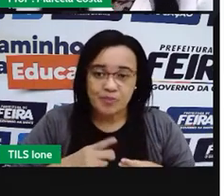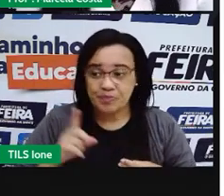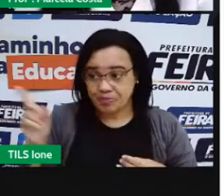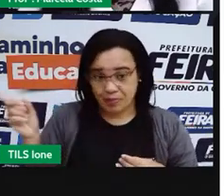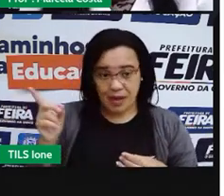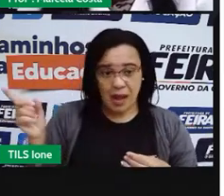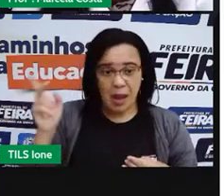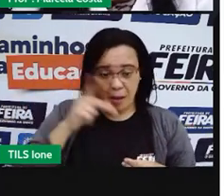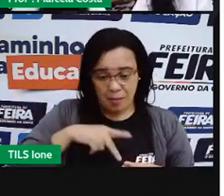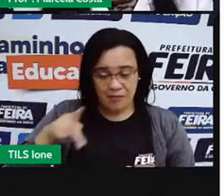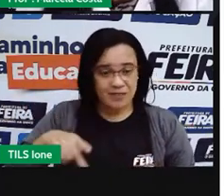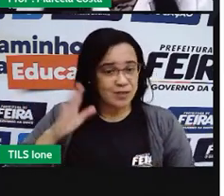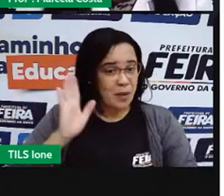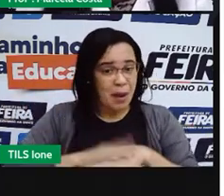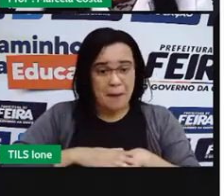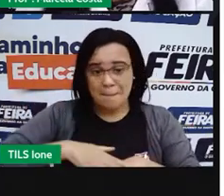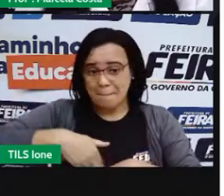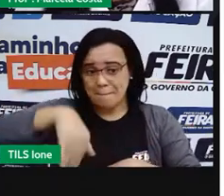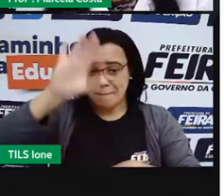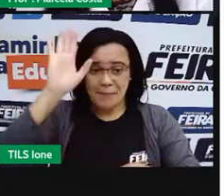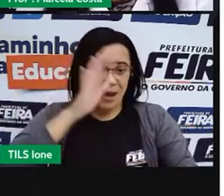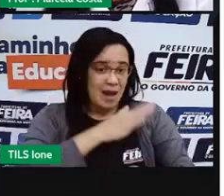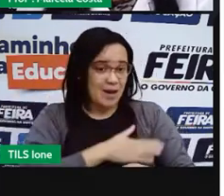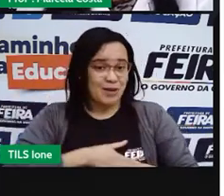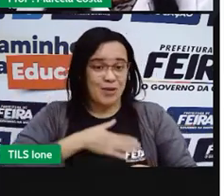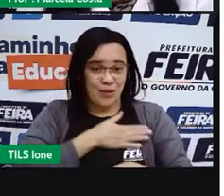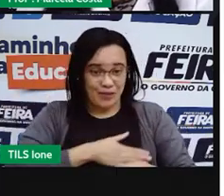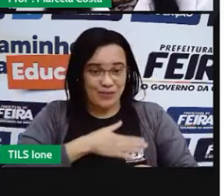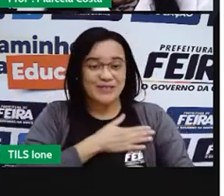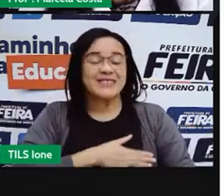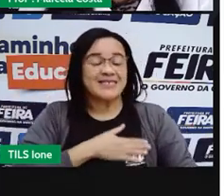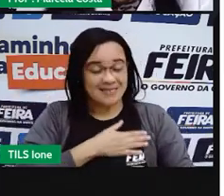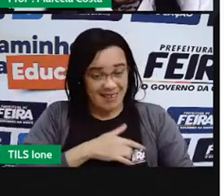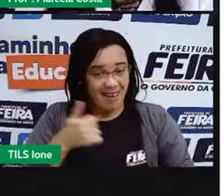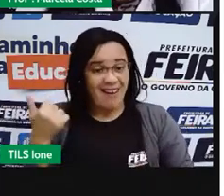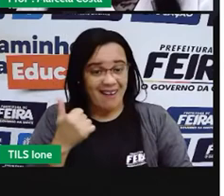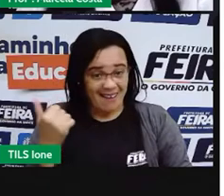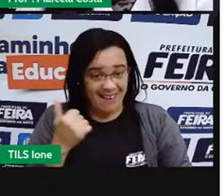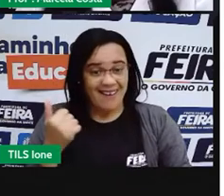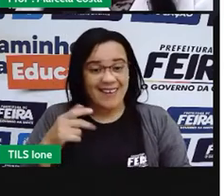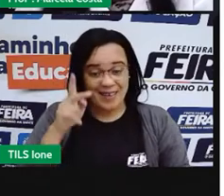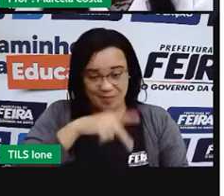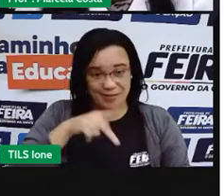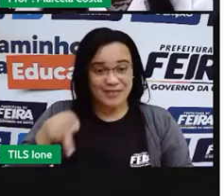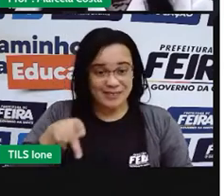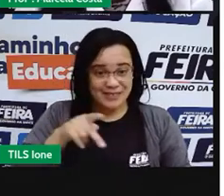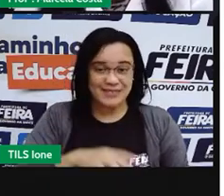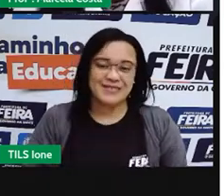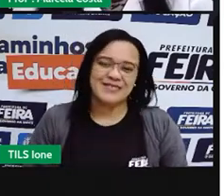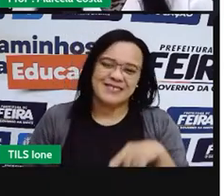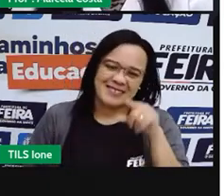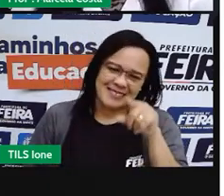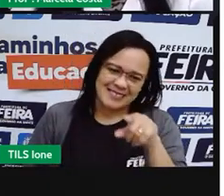favorita. A que eu mais gosto dos clássicos da literatura infantil. É a história do